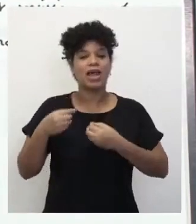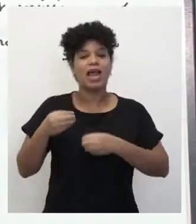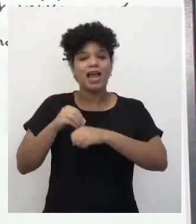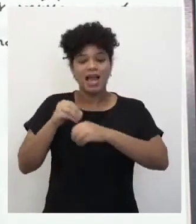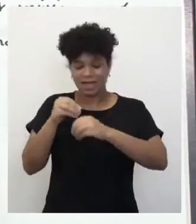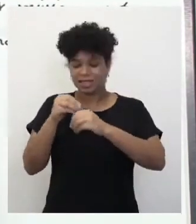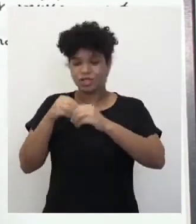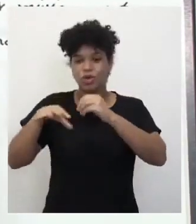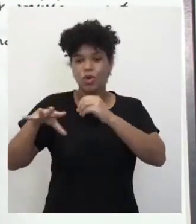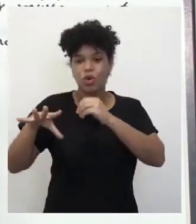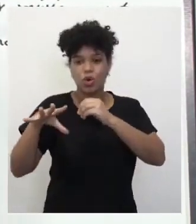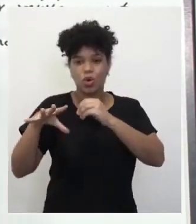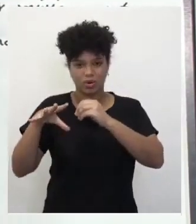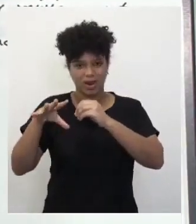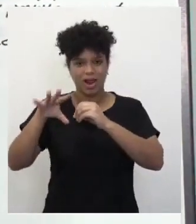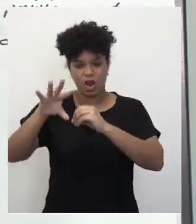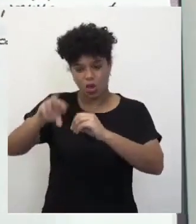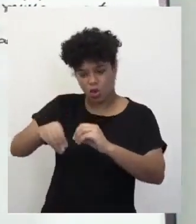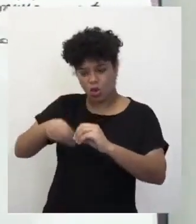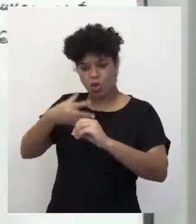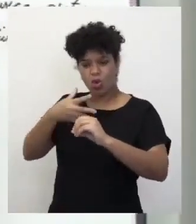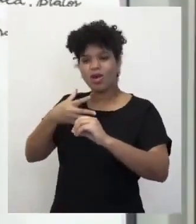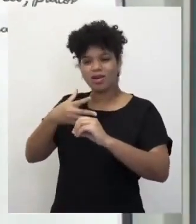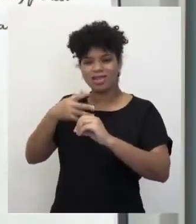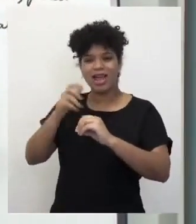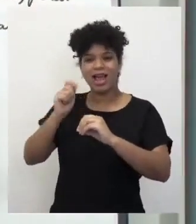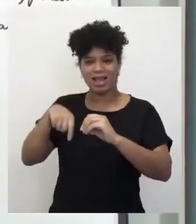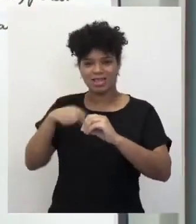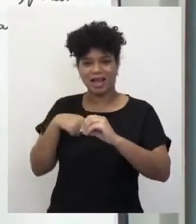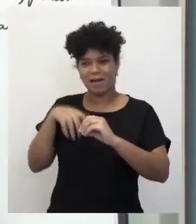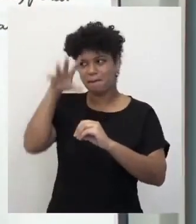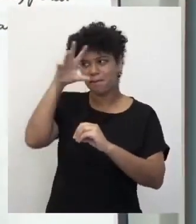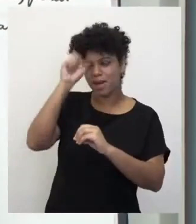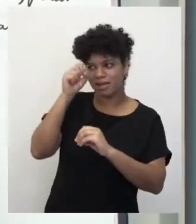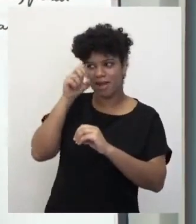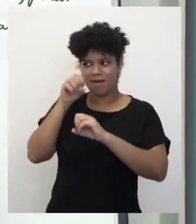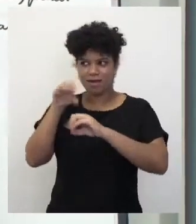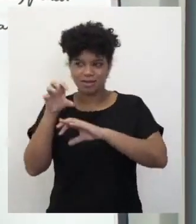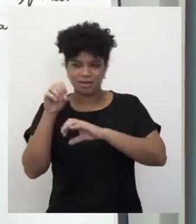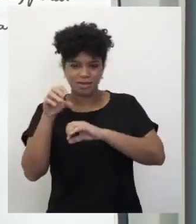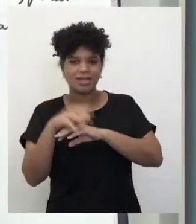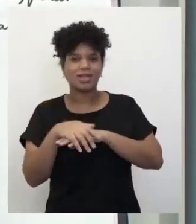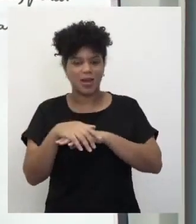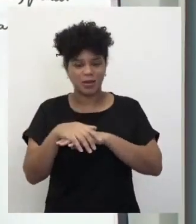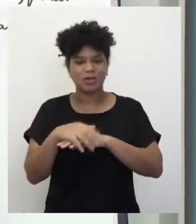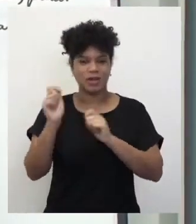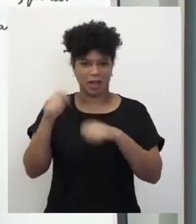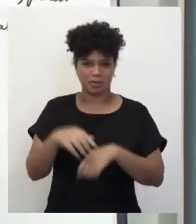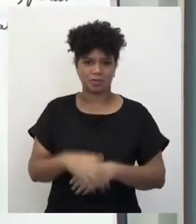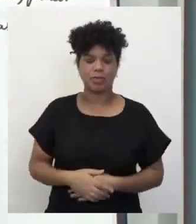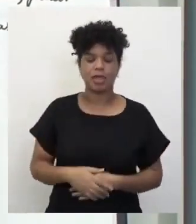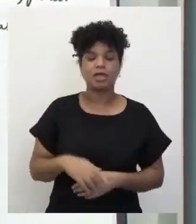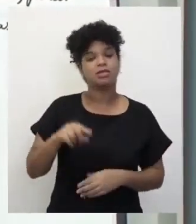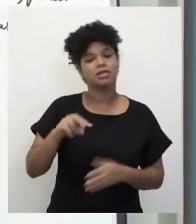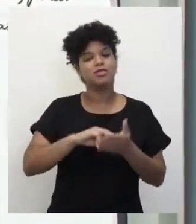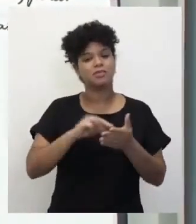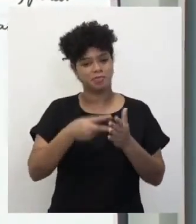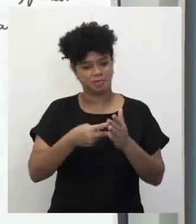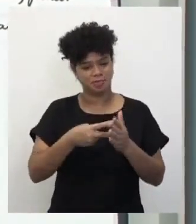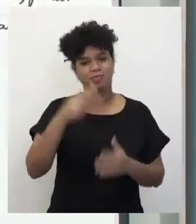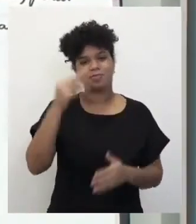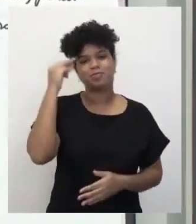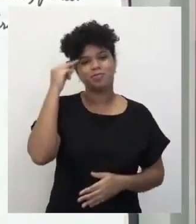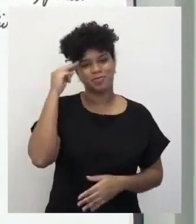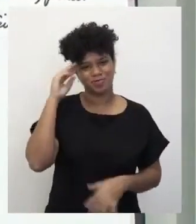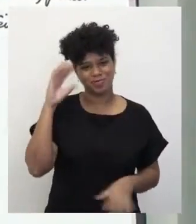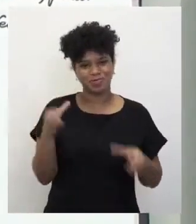da vivência das pessoas. E isso torna, então, essa memória coletiva, que a gente está falando antes, tá? Olha só. Então, vamos falar um pouquinho